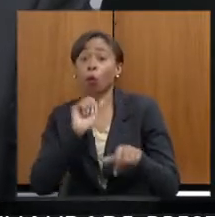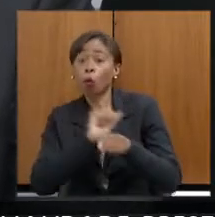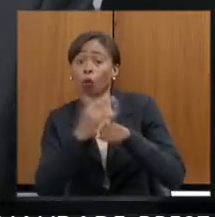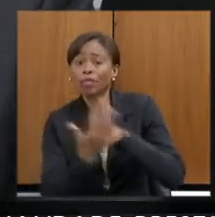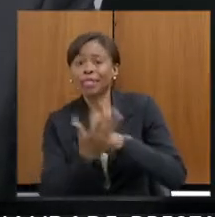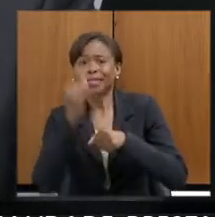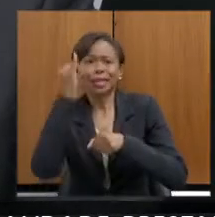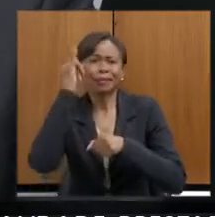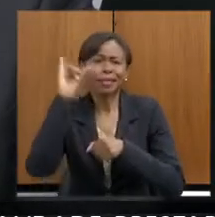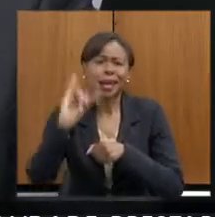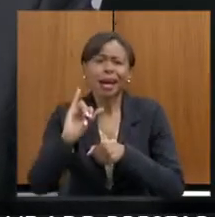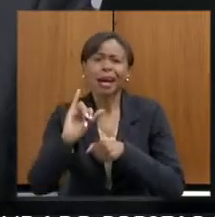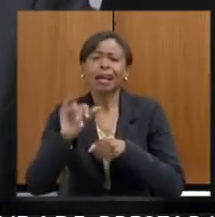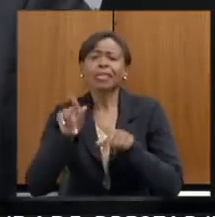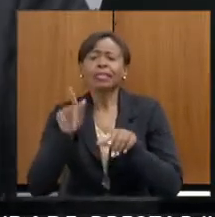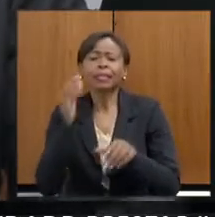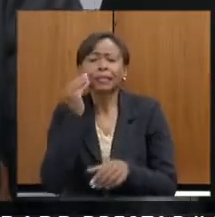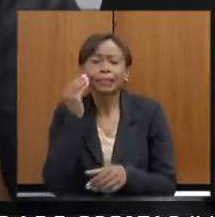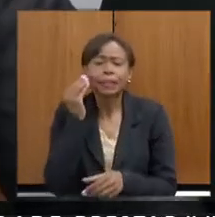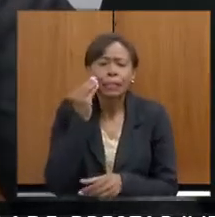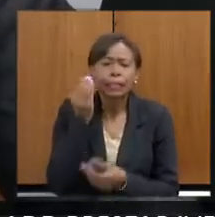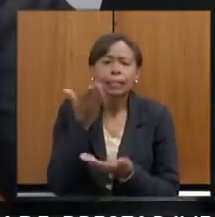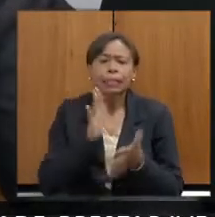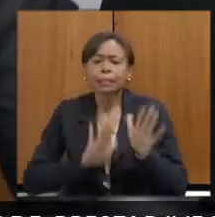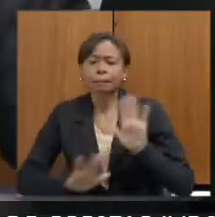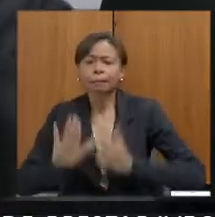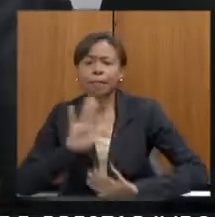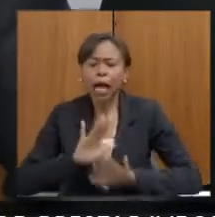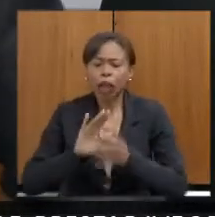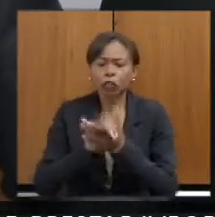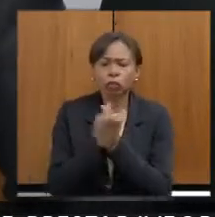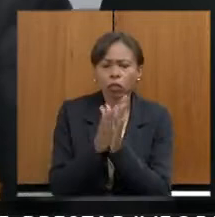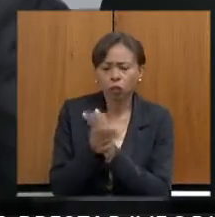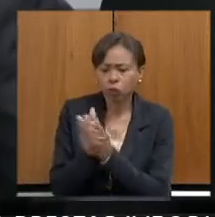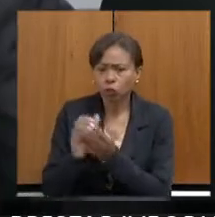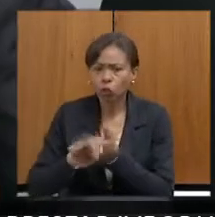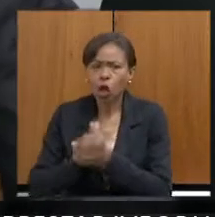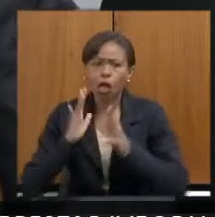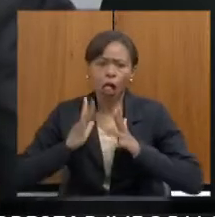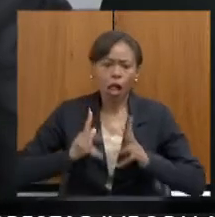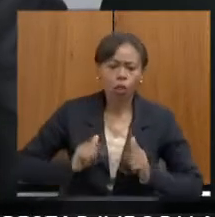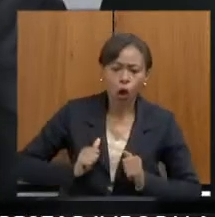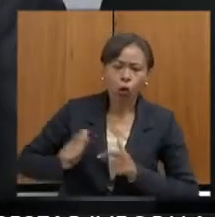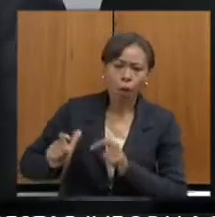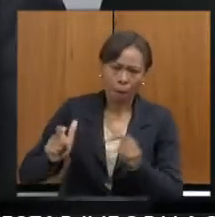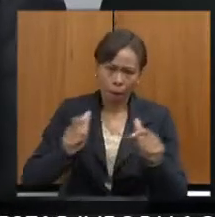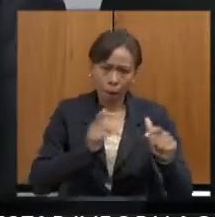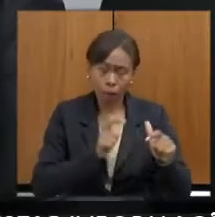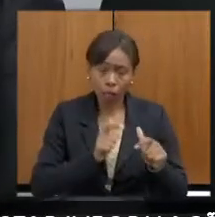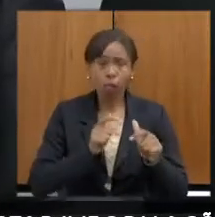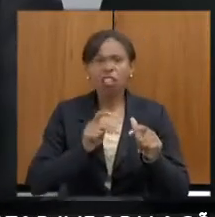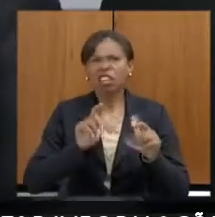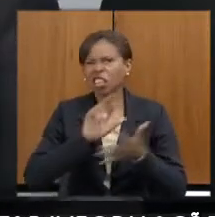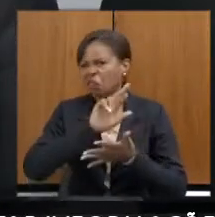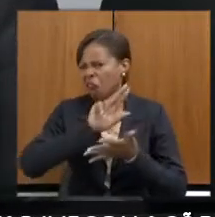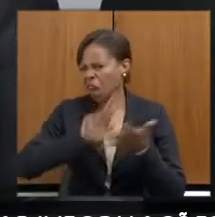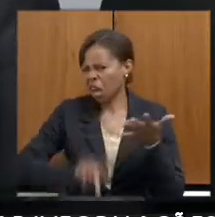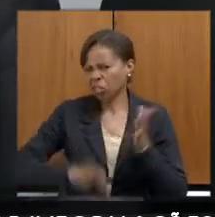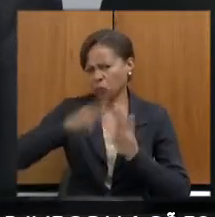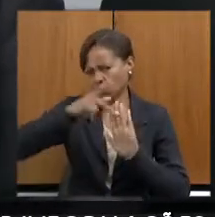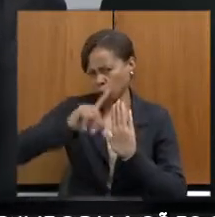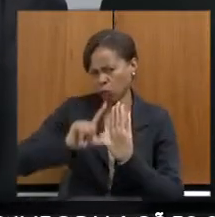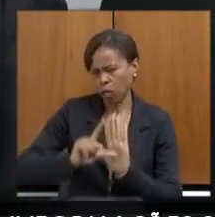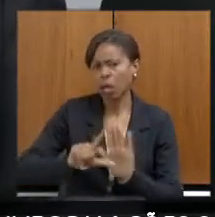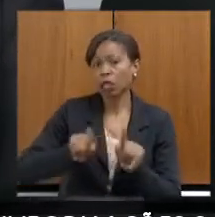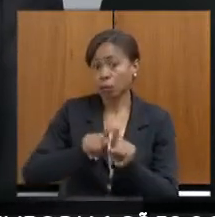tentando buscar fazer buscas ativas e cuidados para poder higienizações de vários locais né enfim fizemos vários poderes lei